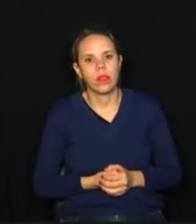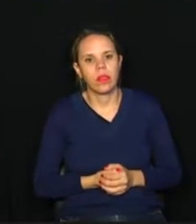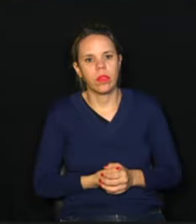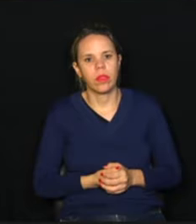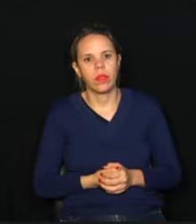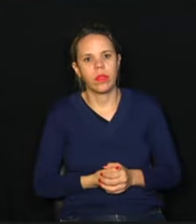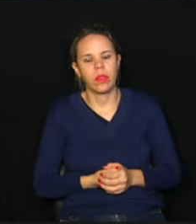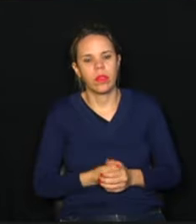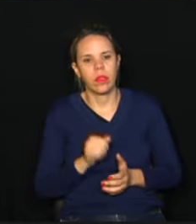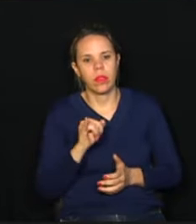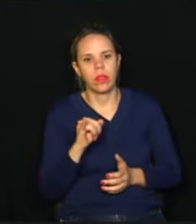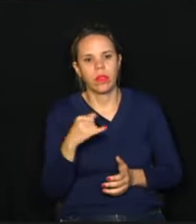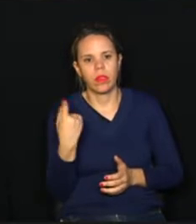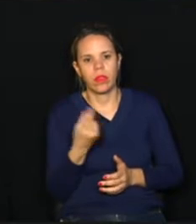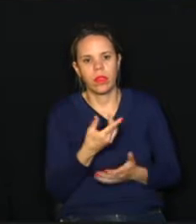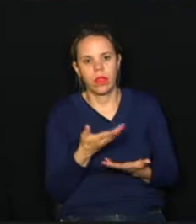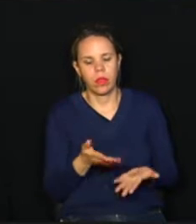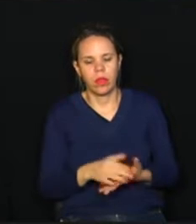Isso se nós